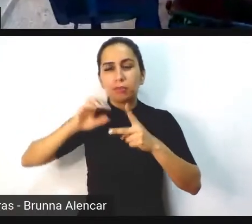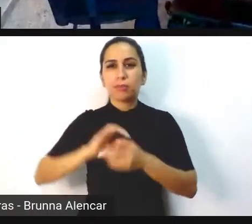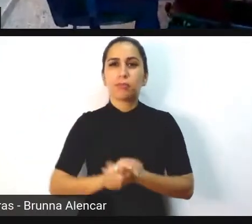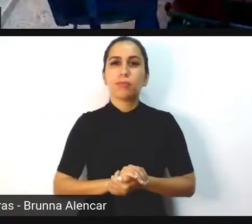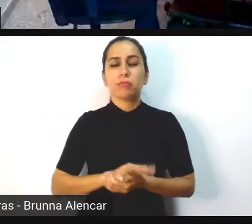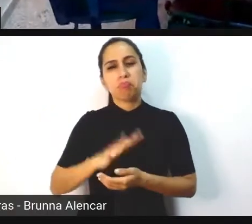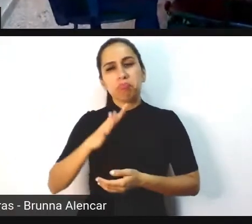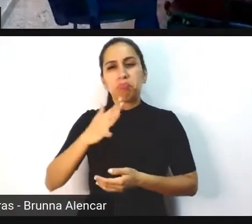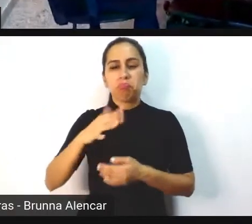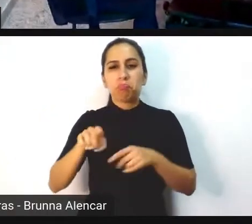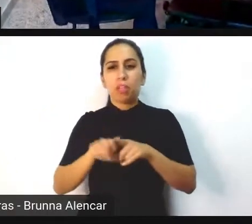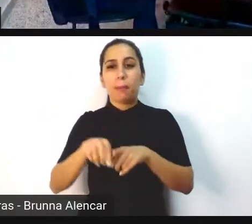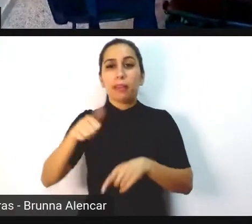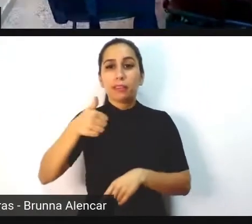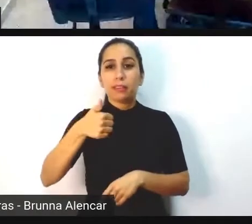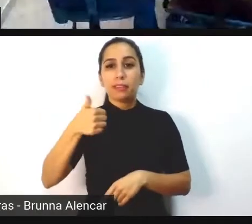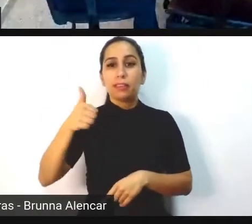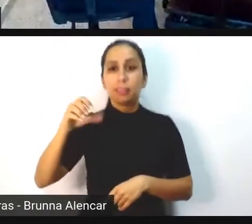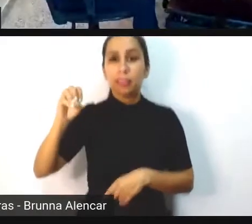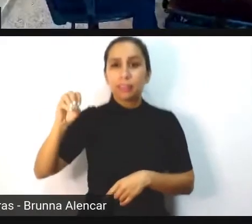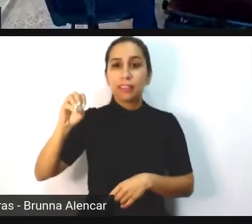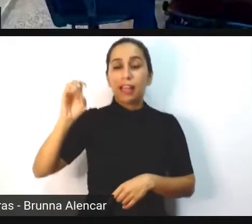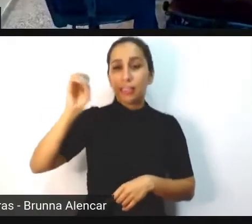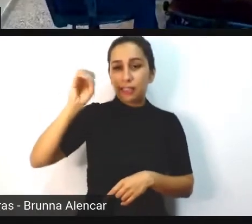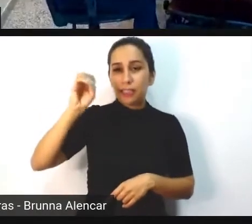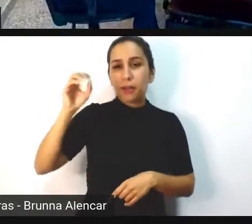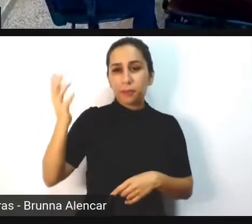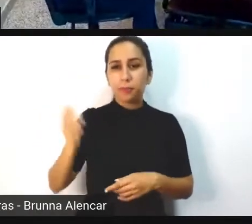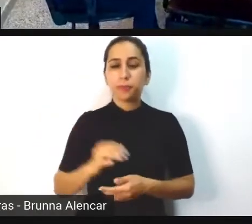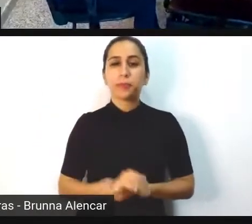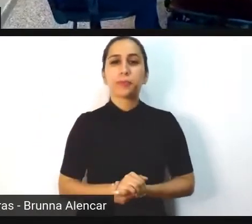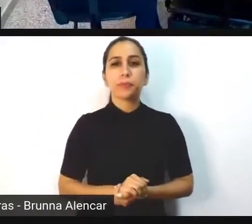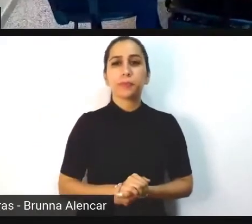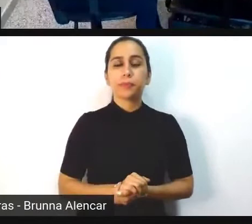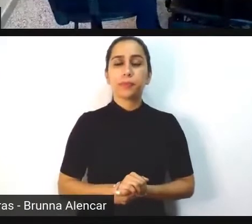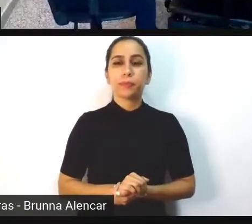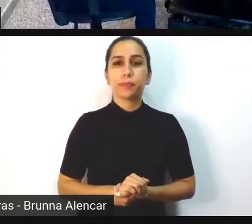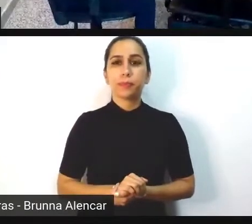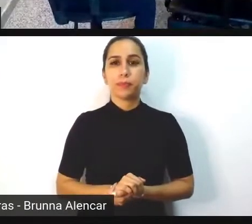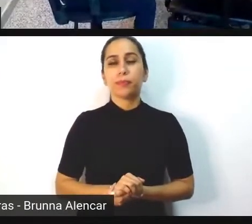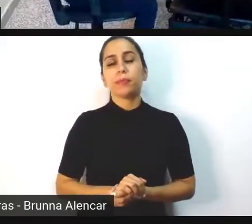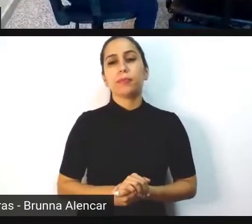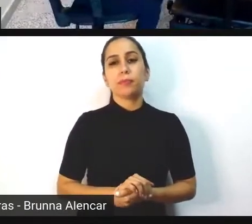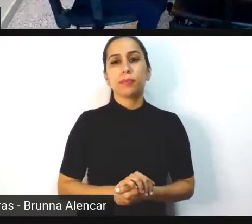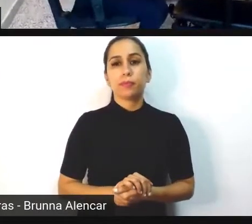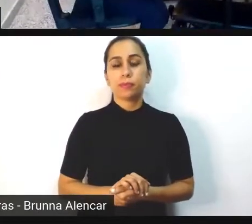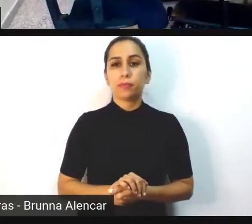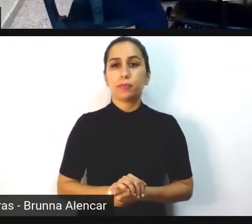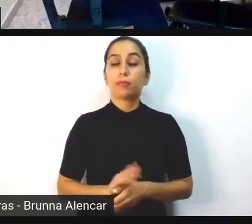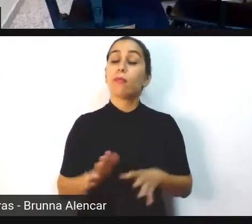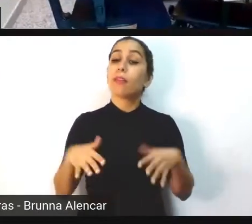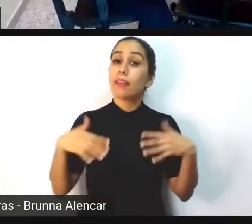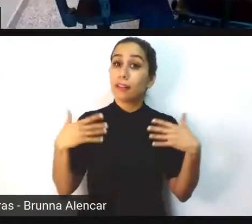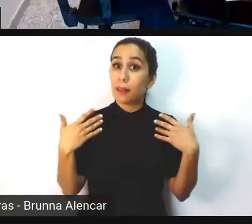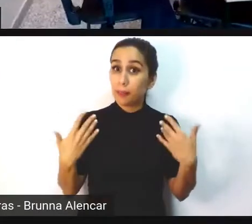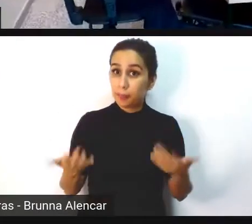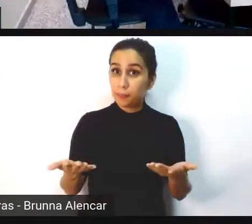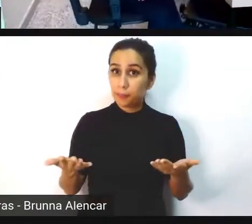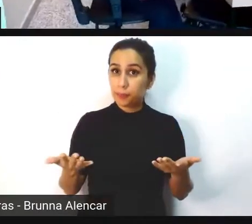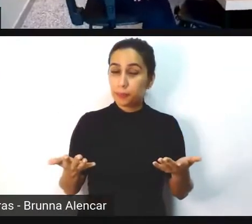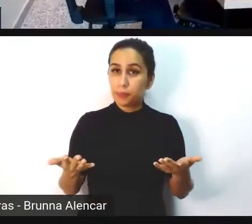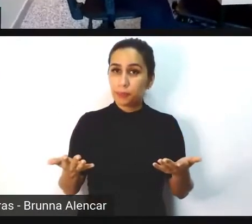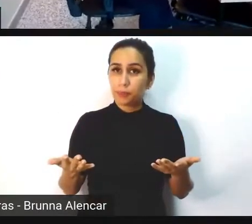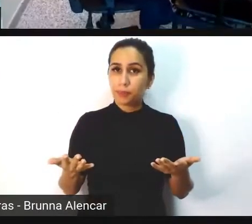graus, eu estou diminuindo a minha pressão discal, tá? Portanto,